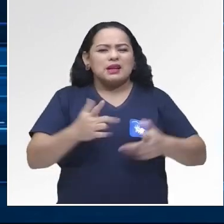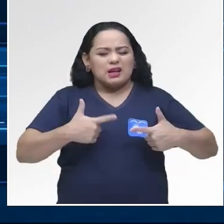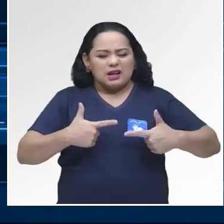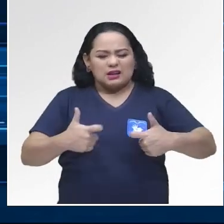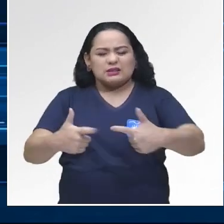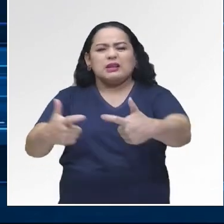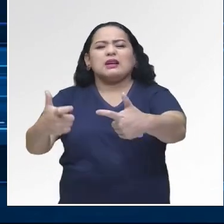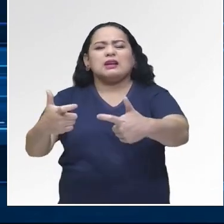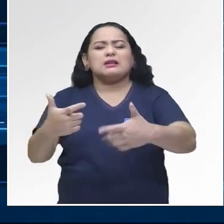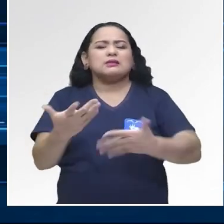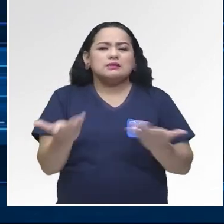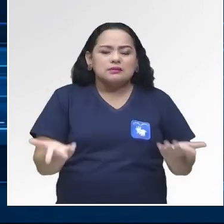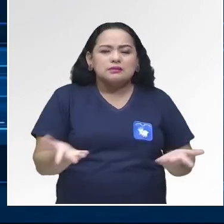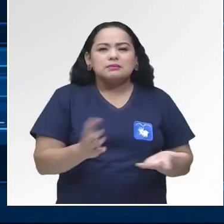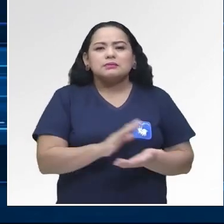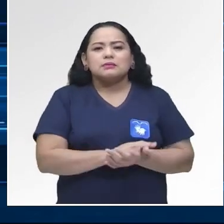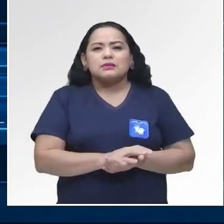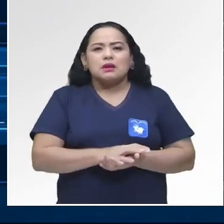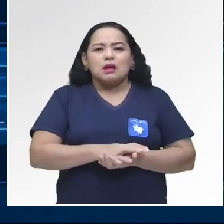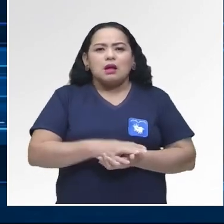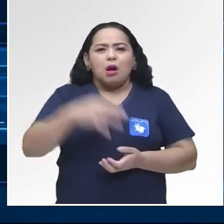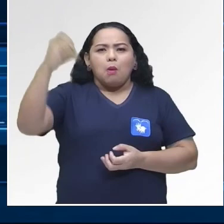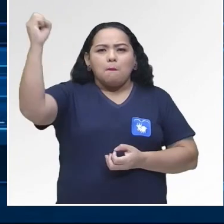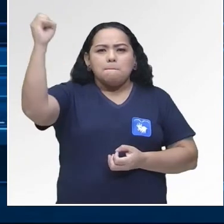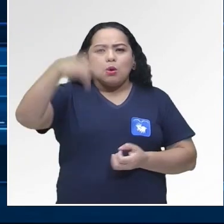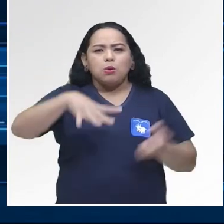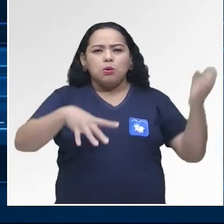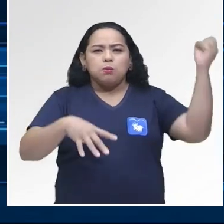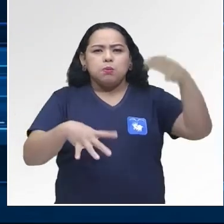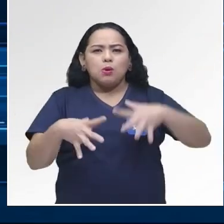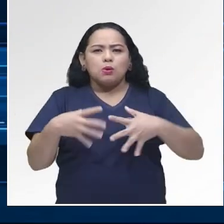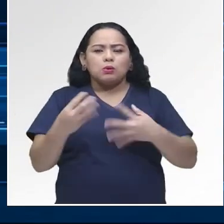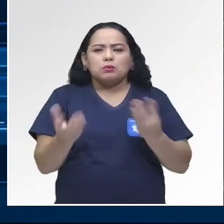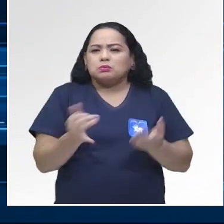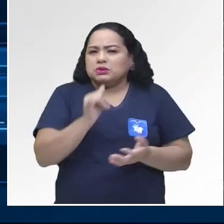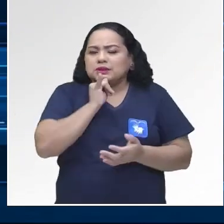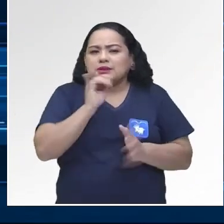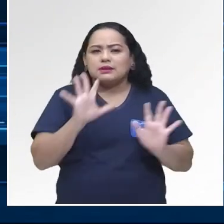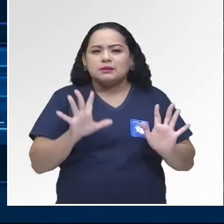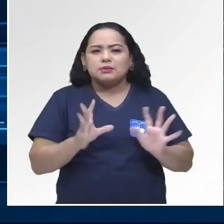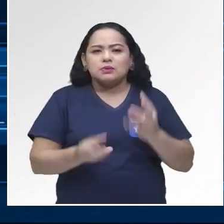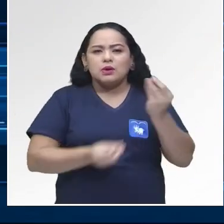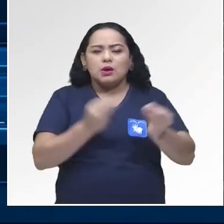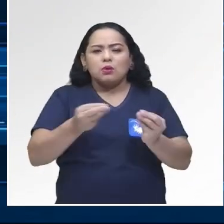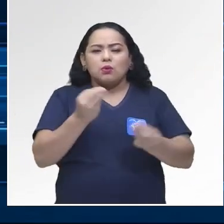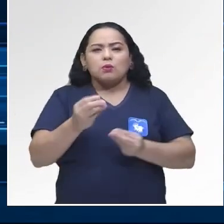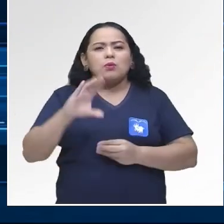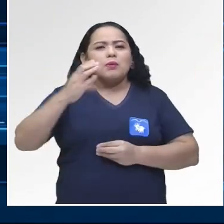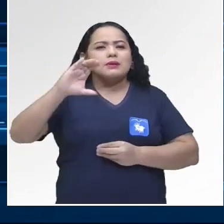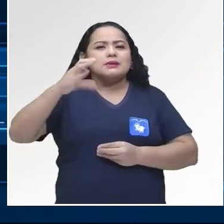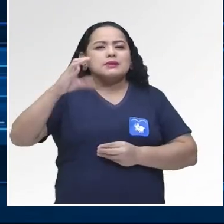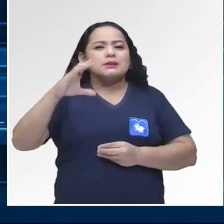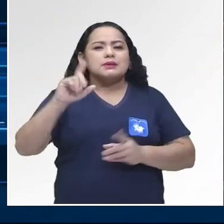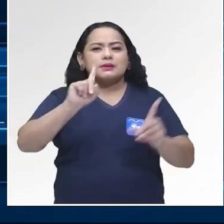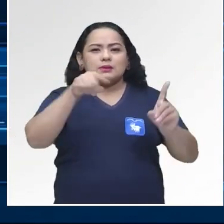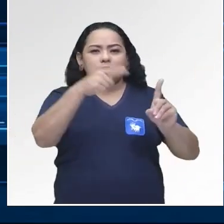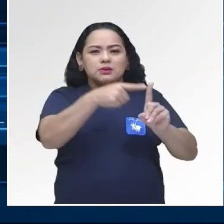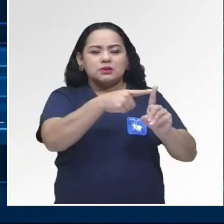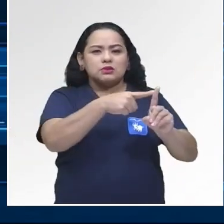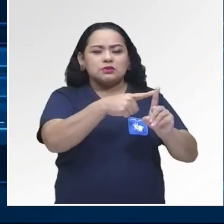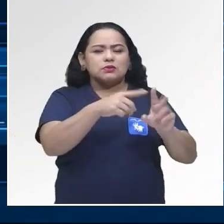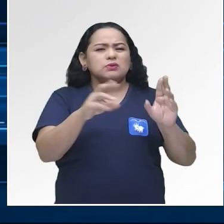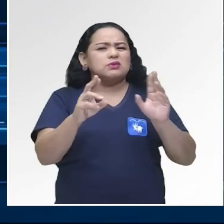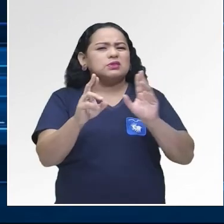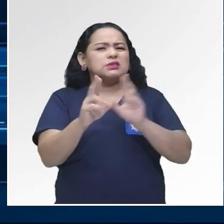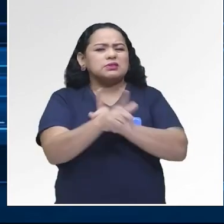guerras, enfim, das bombas, né? Então, ela tem uma finalidade fora do